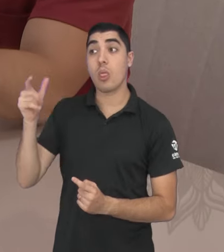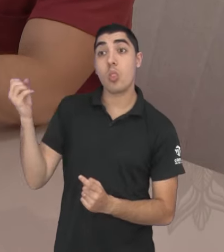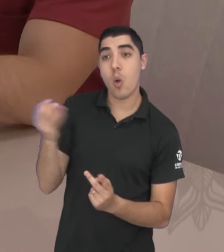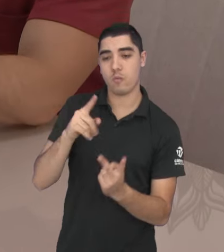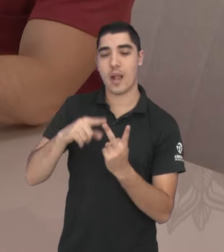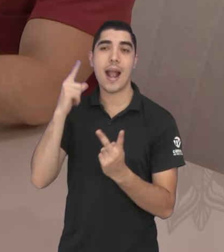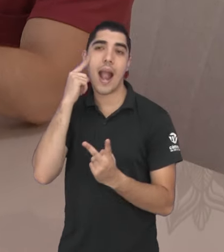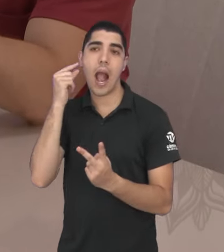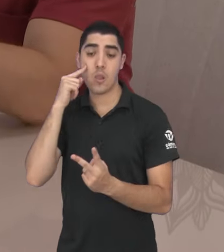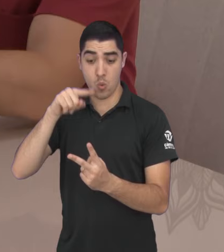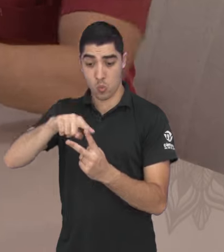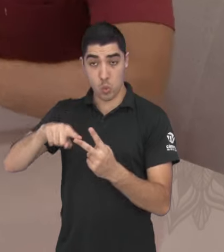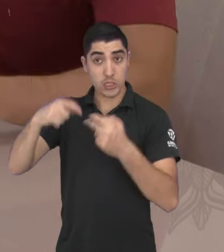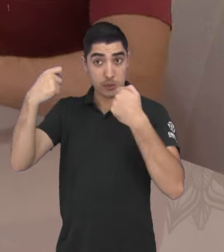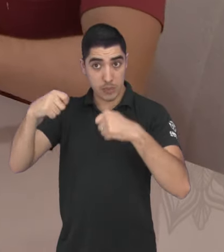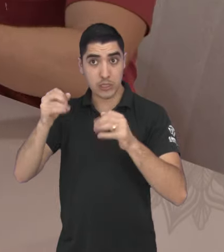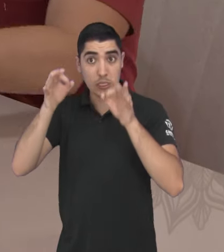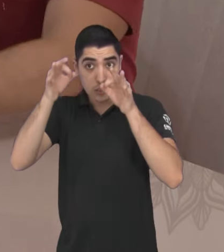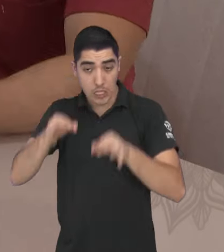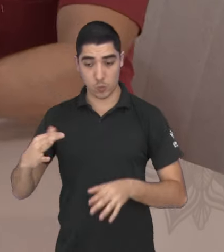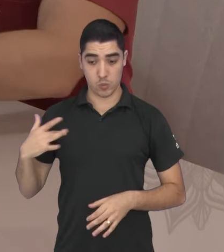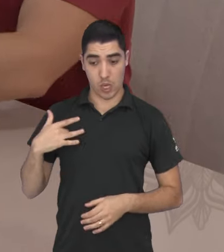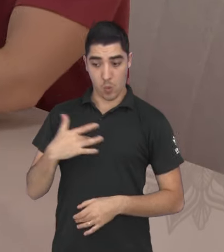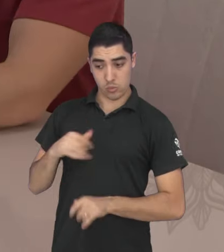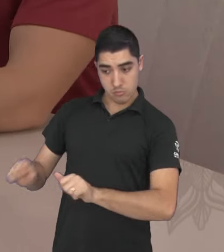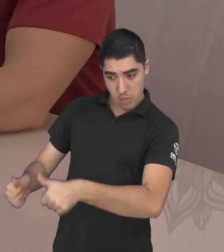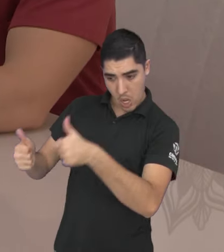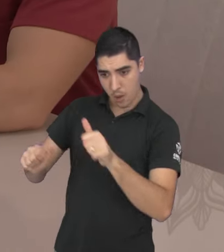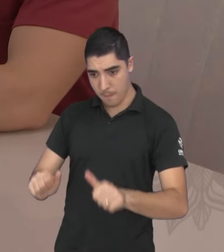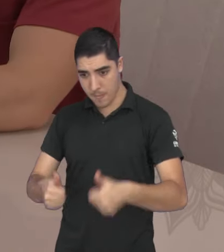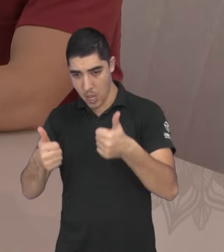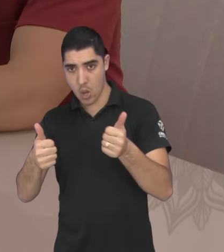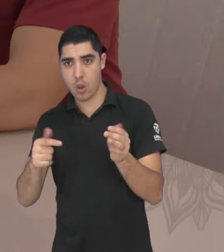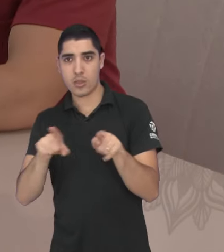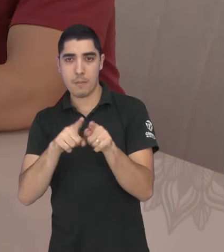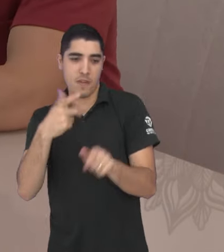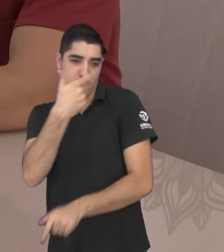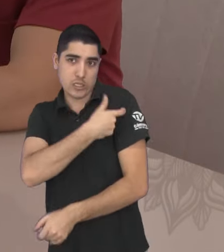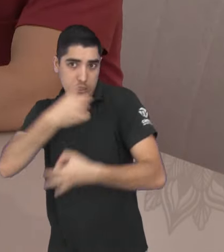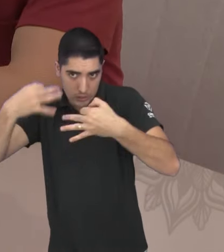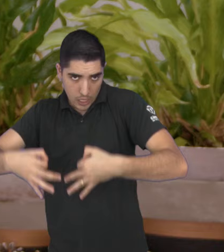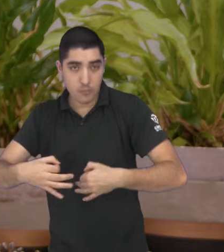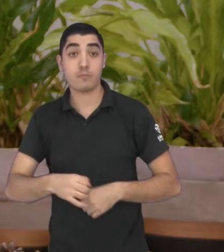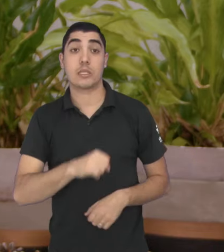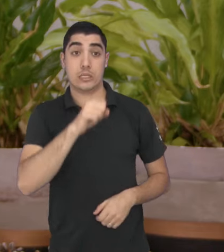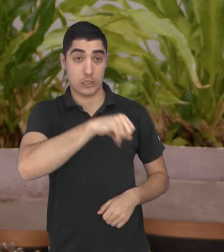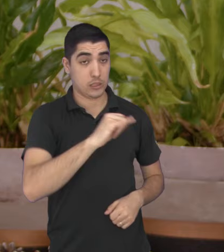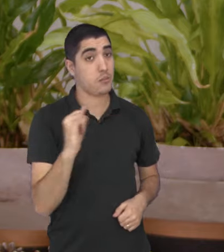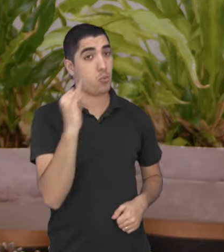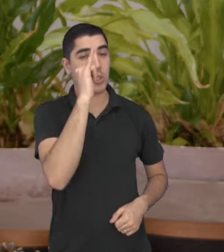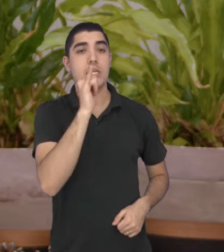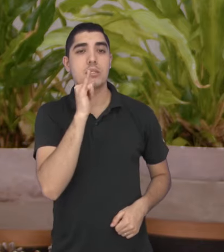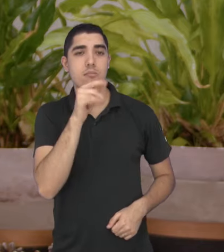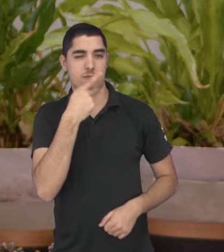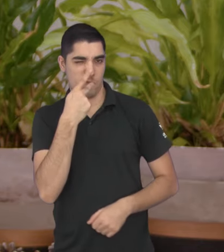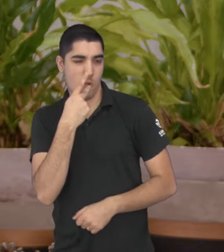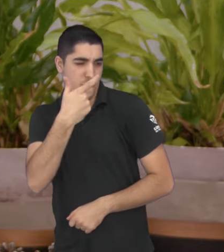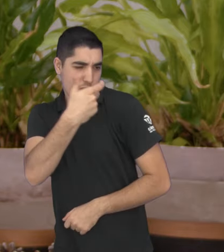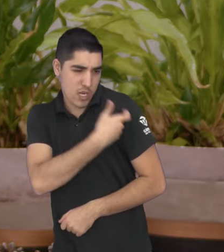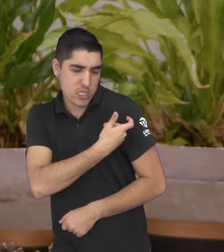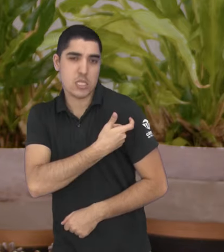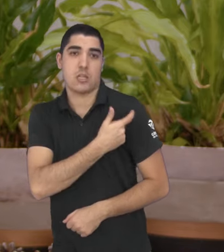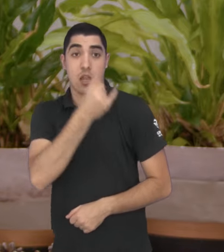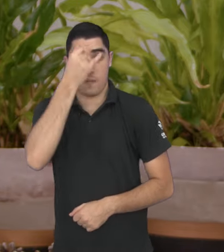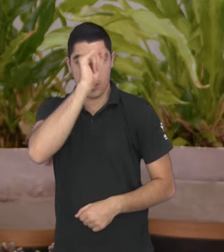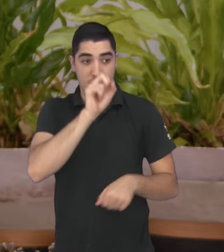dois precisam estar com check-up em dia, estar com a saúde. É sempre interessante. Em relação às vacinas dos